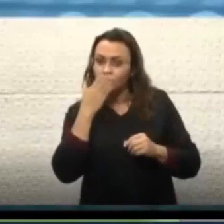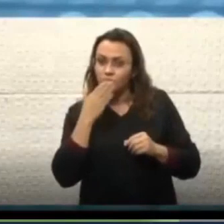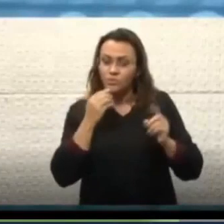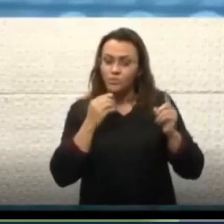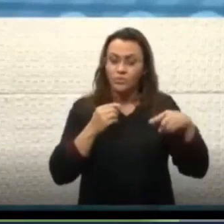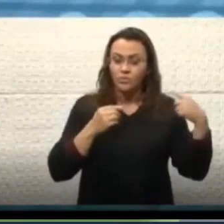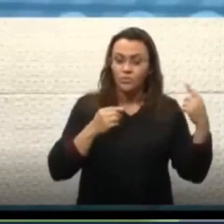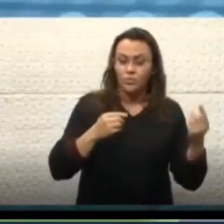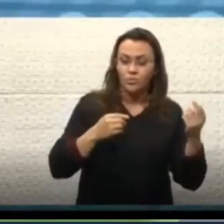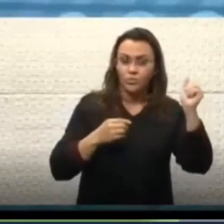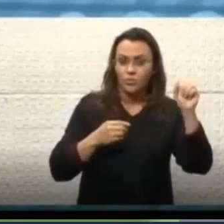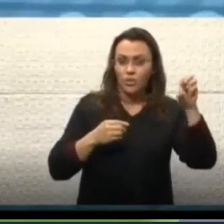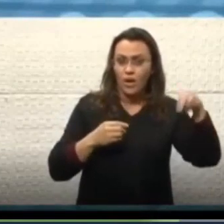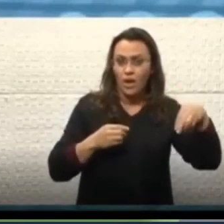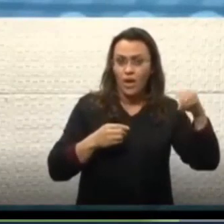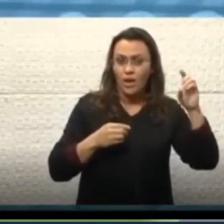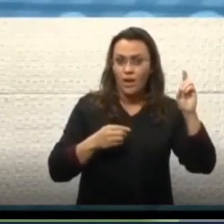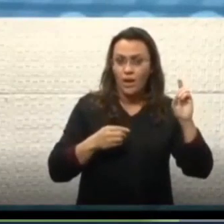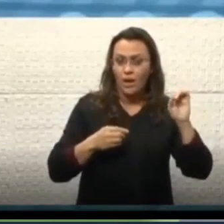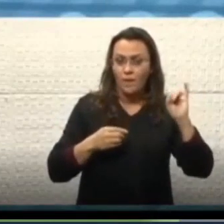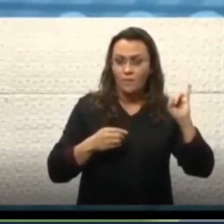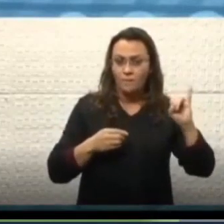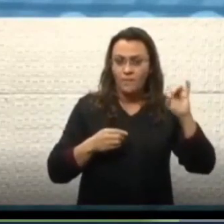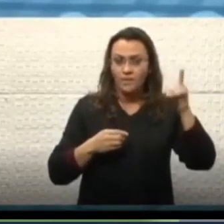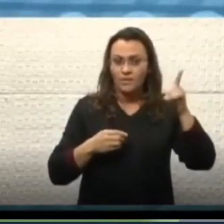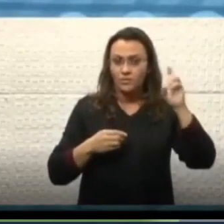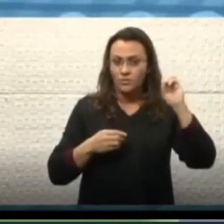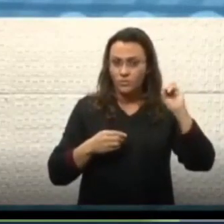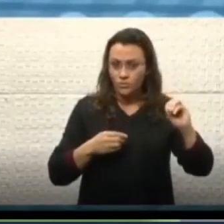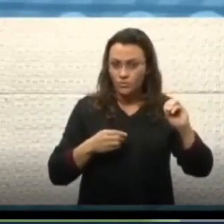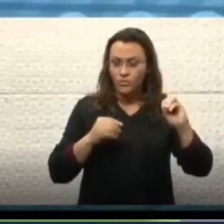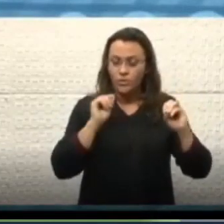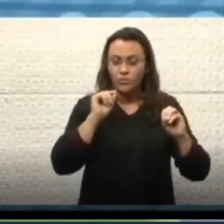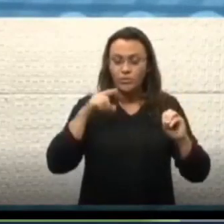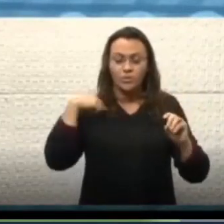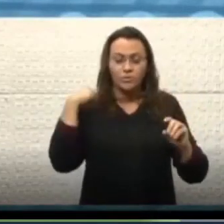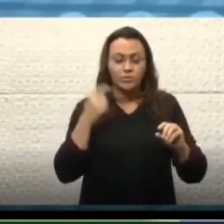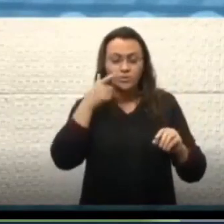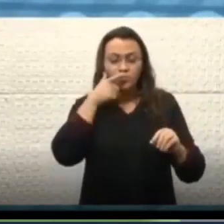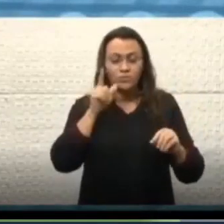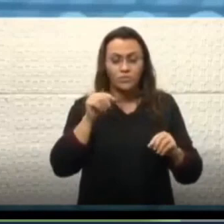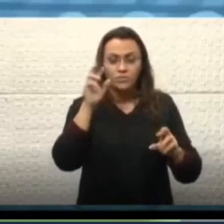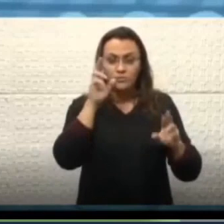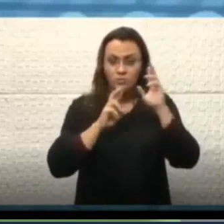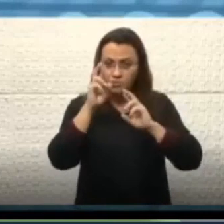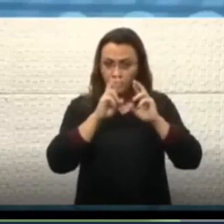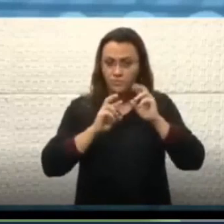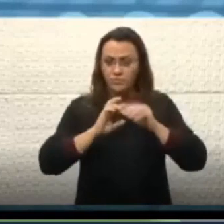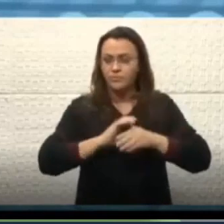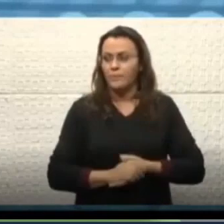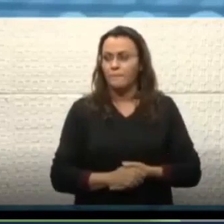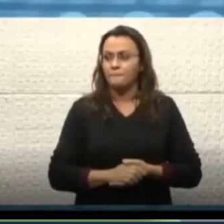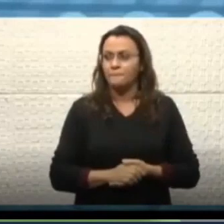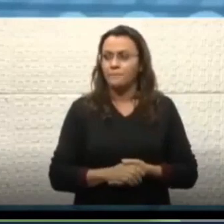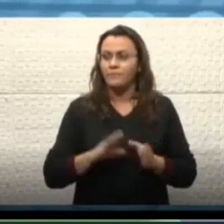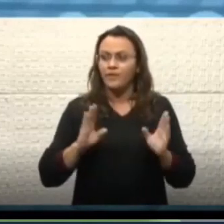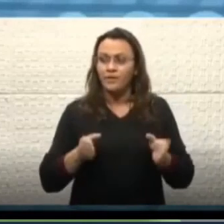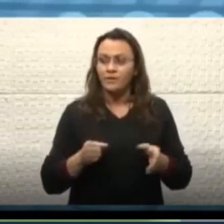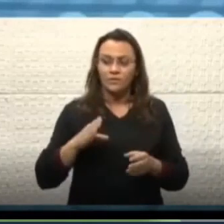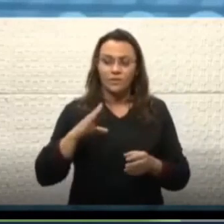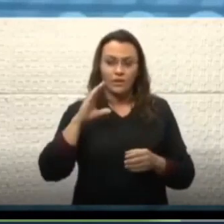no amido? Como é que nós fazemos, ou o que é que nós observamos nesse procedimento, certo? Claro que